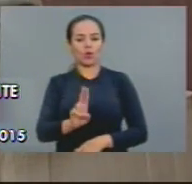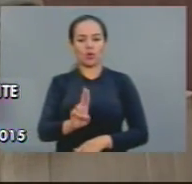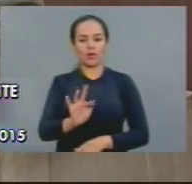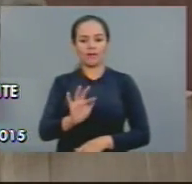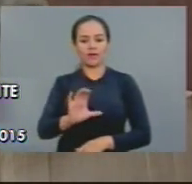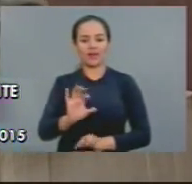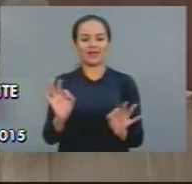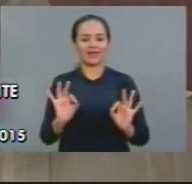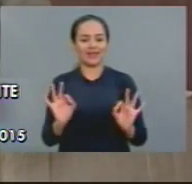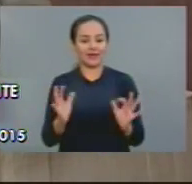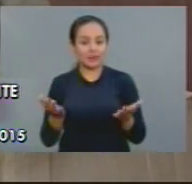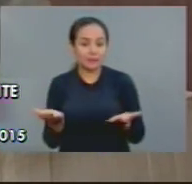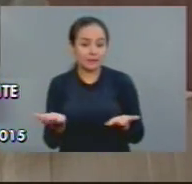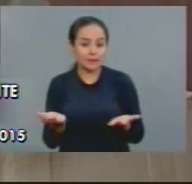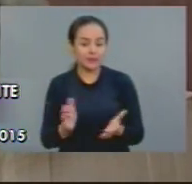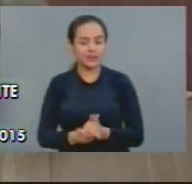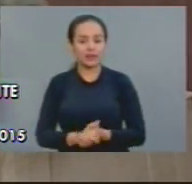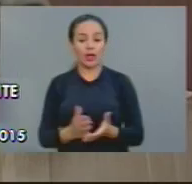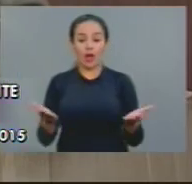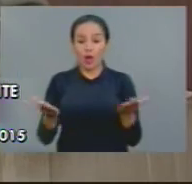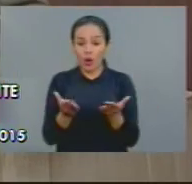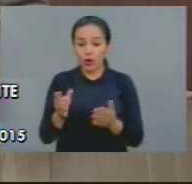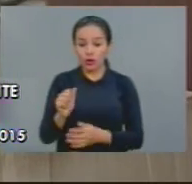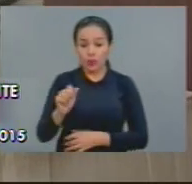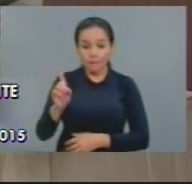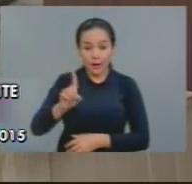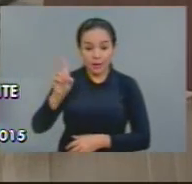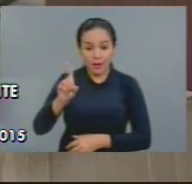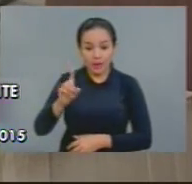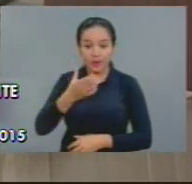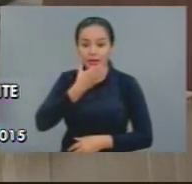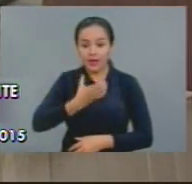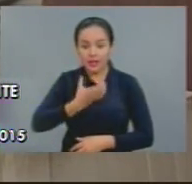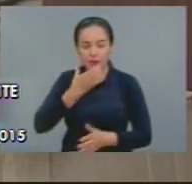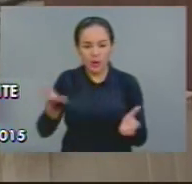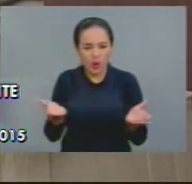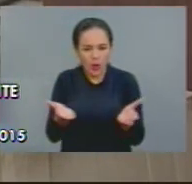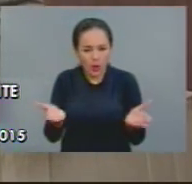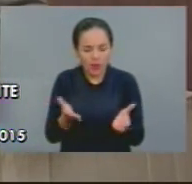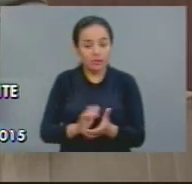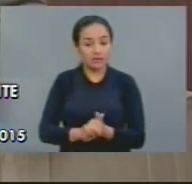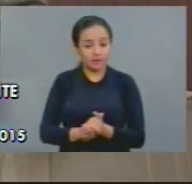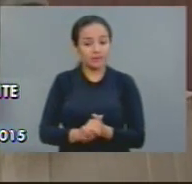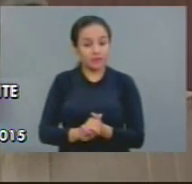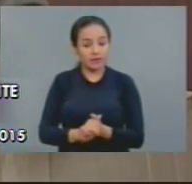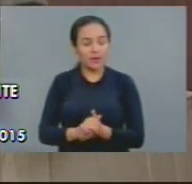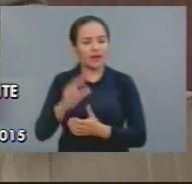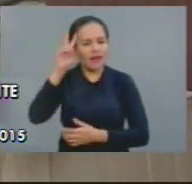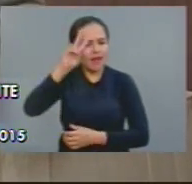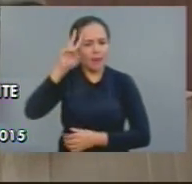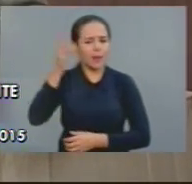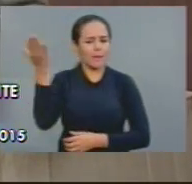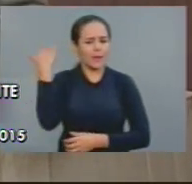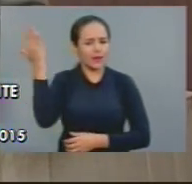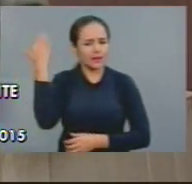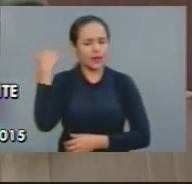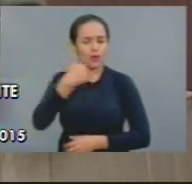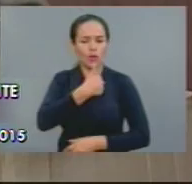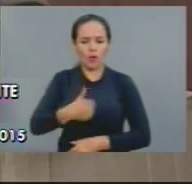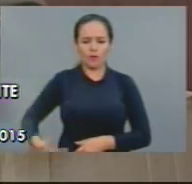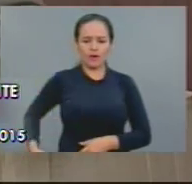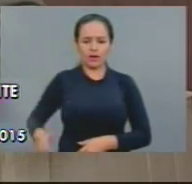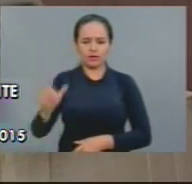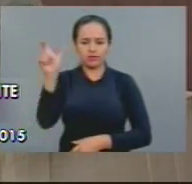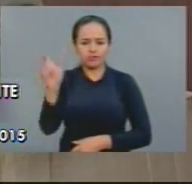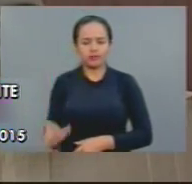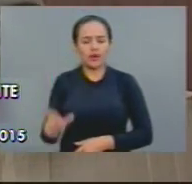cearenses. Nós estamos no dia 1º de dezembro e eu estou falando de um compromisso que o governador fez